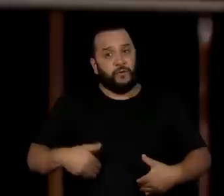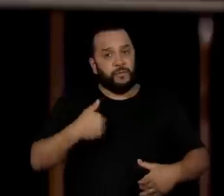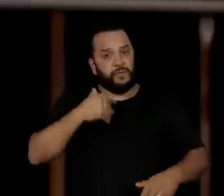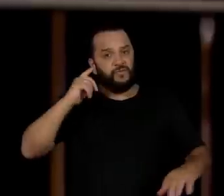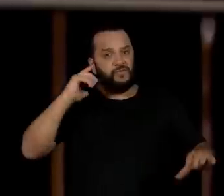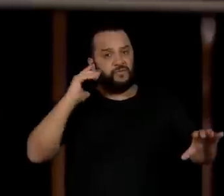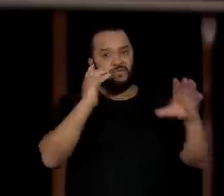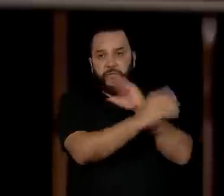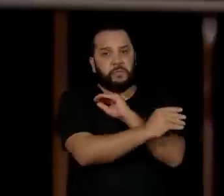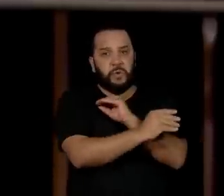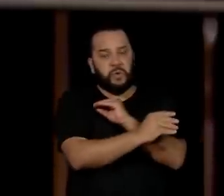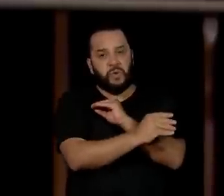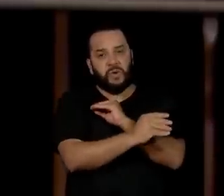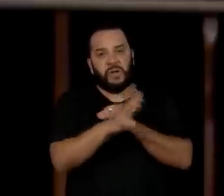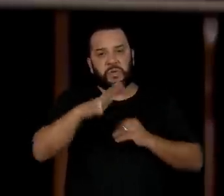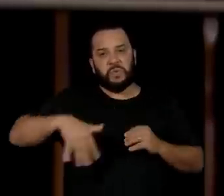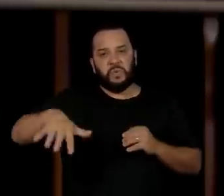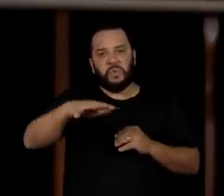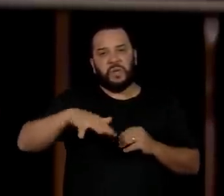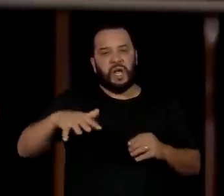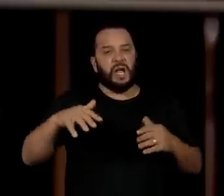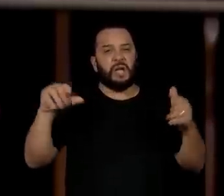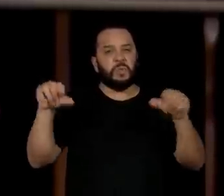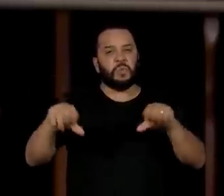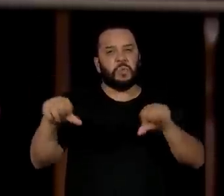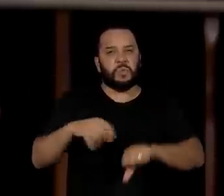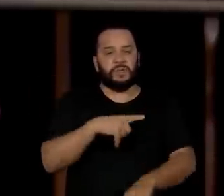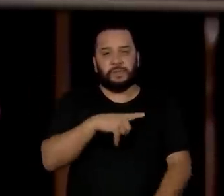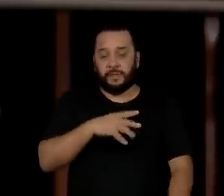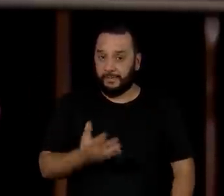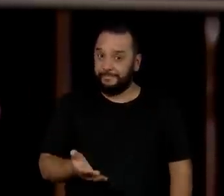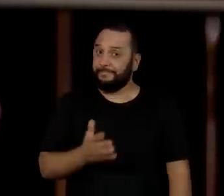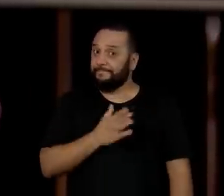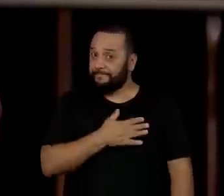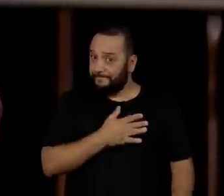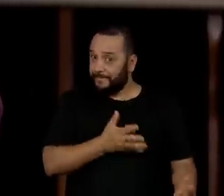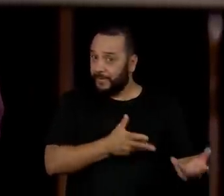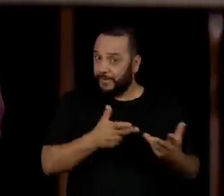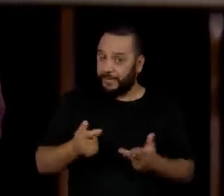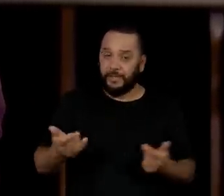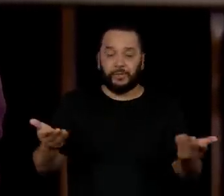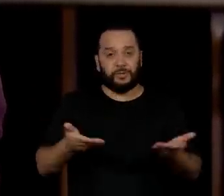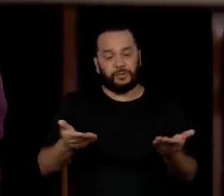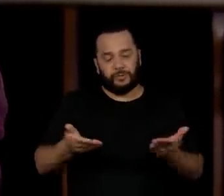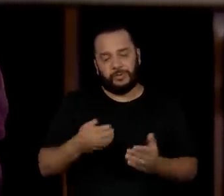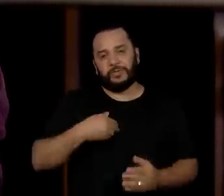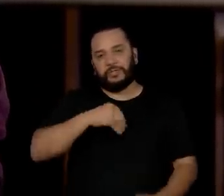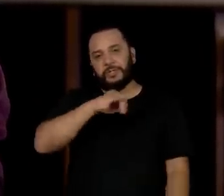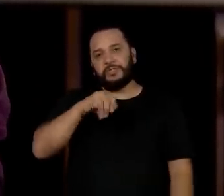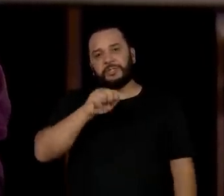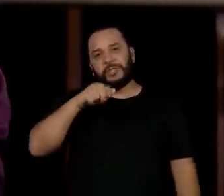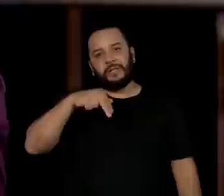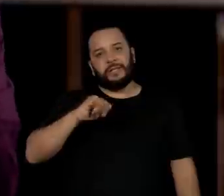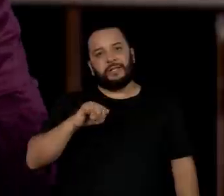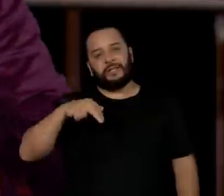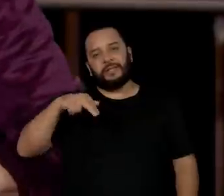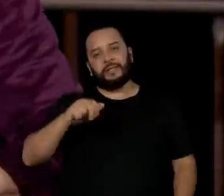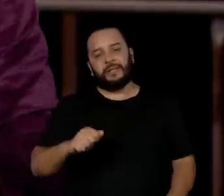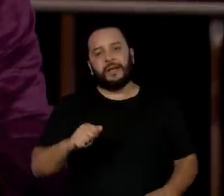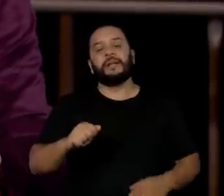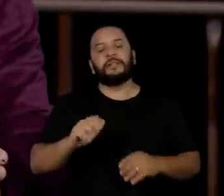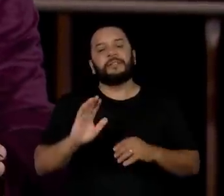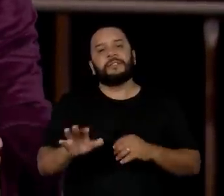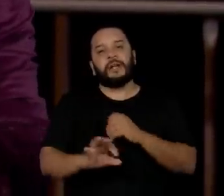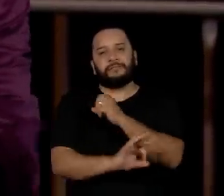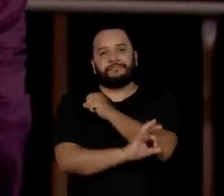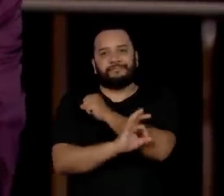do inóspito recinto a minha convidada a chefe Janaína Torres rueda faz parte de movimento